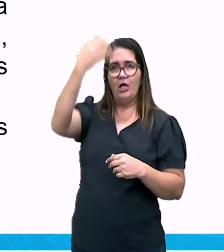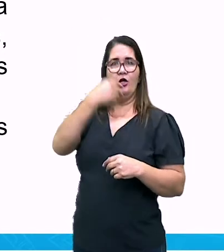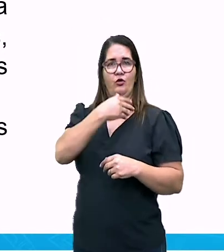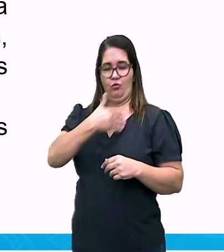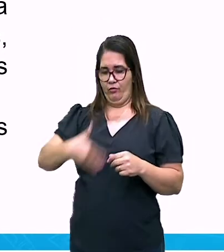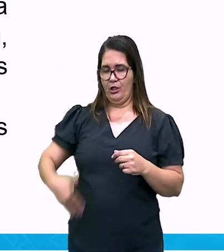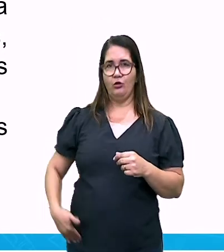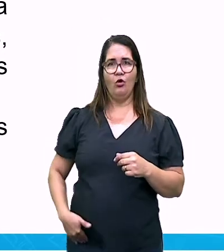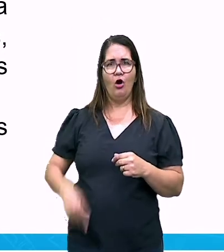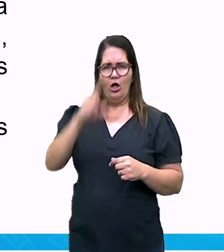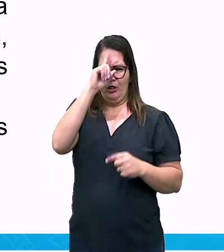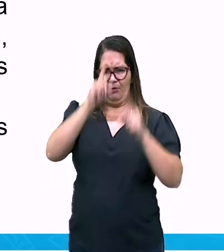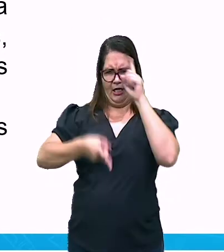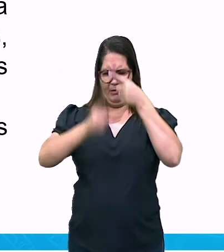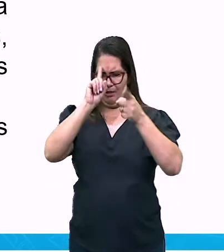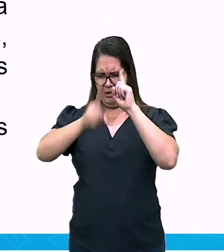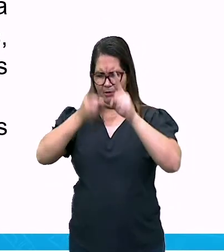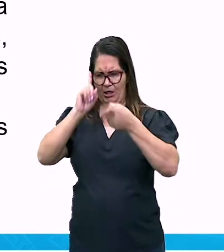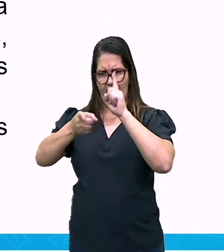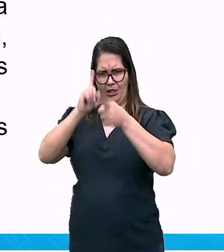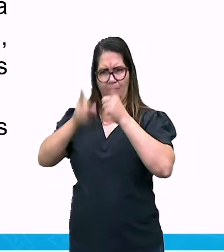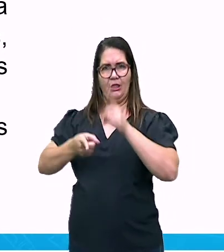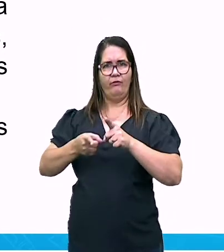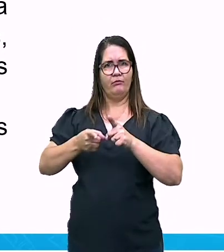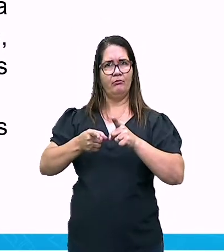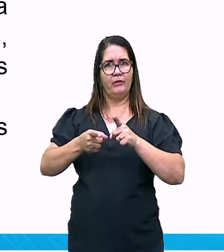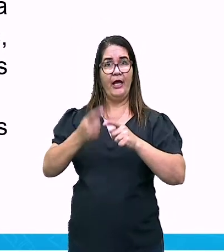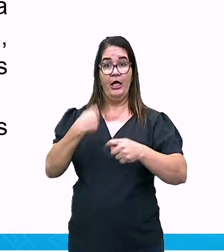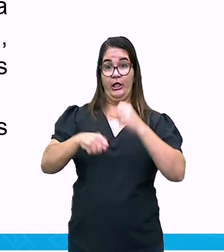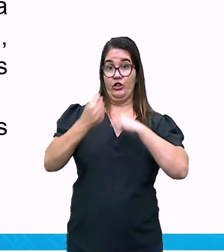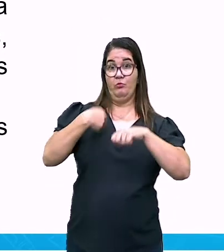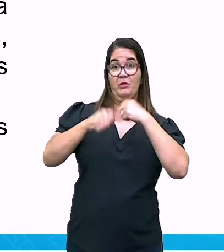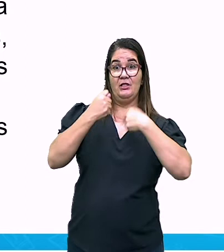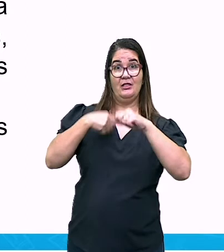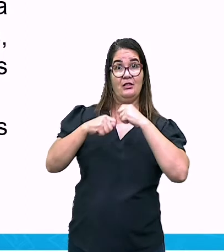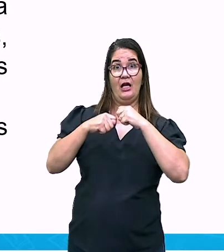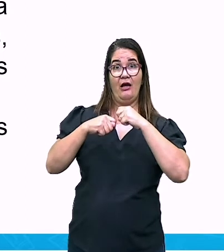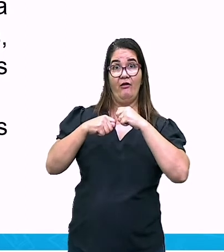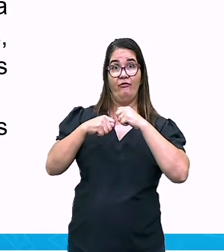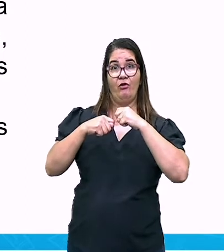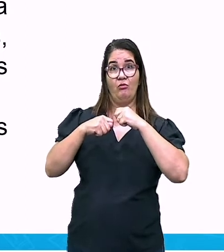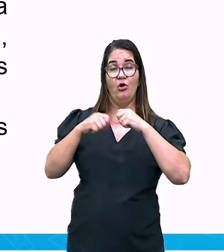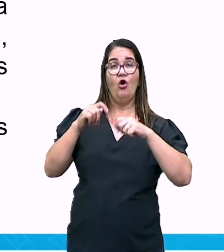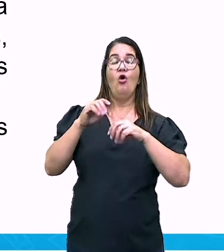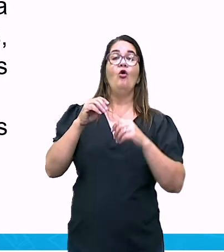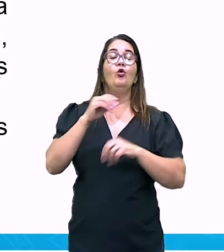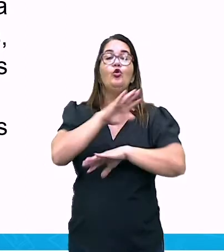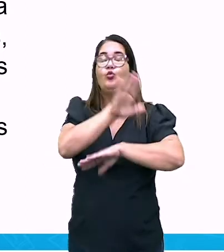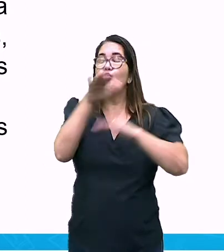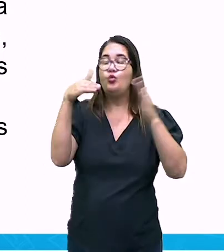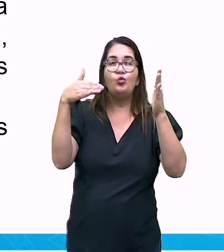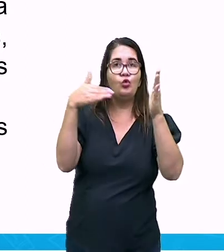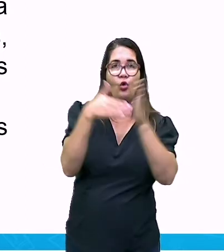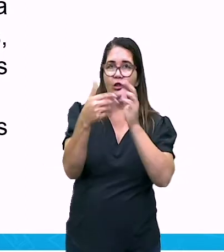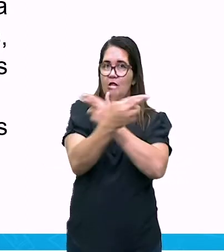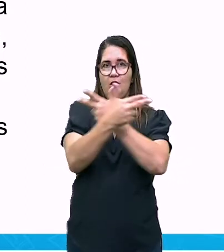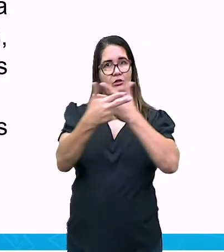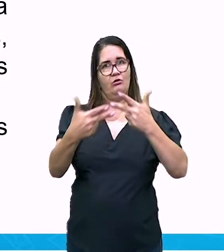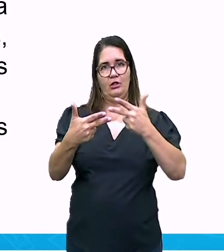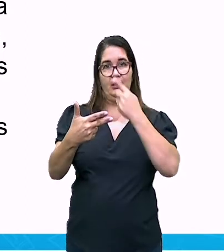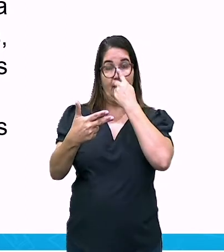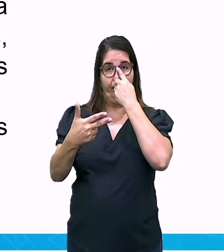política, estavam ali, mas de fato não estavam inseridos. Eles não podiam realmente fazer parte das